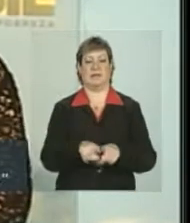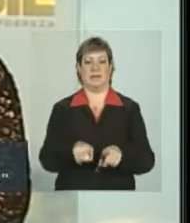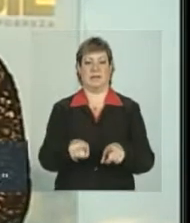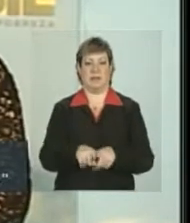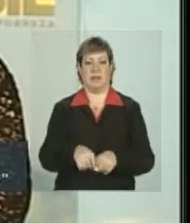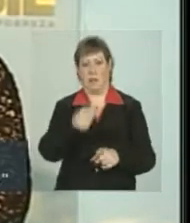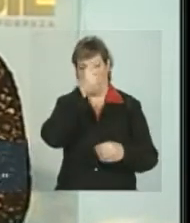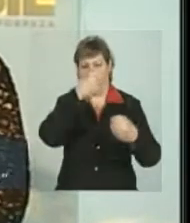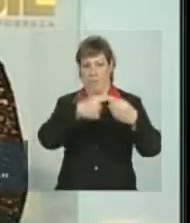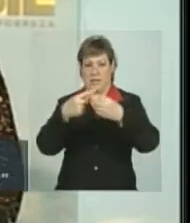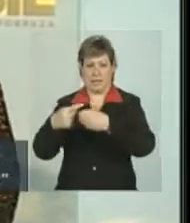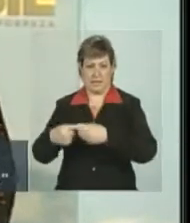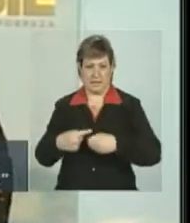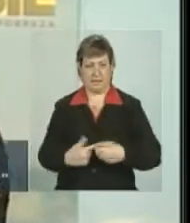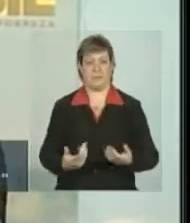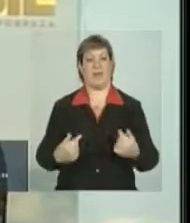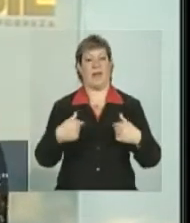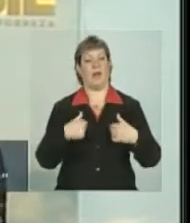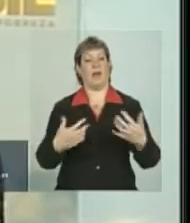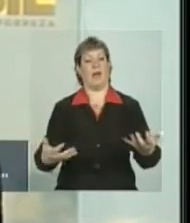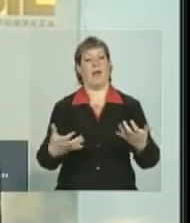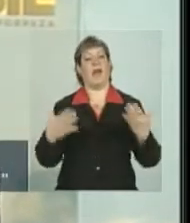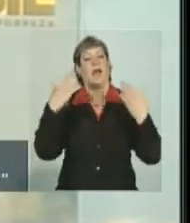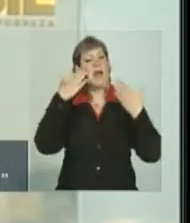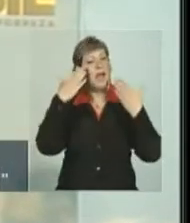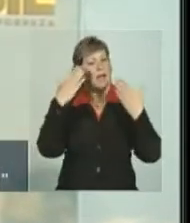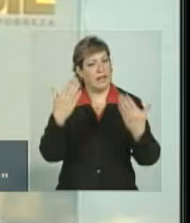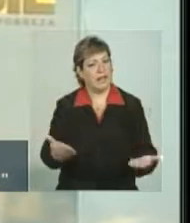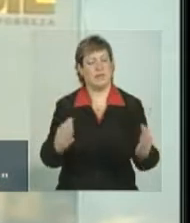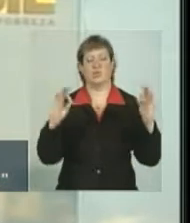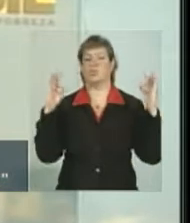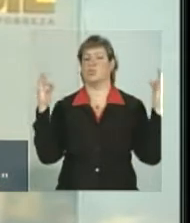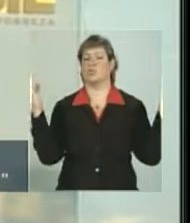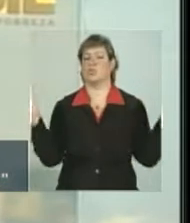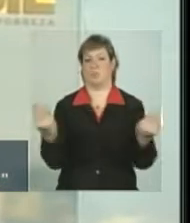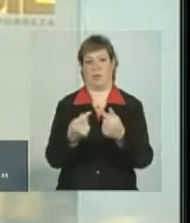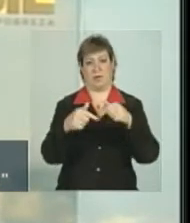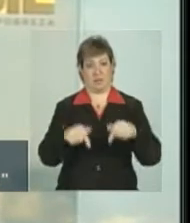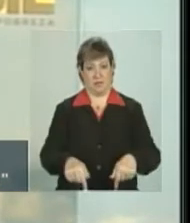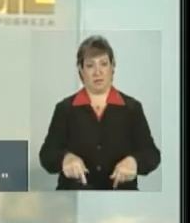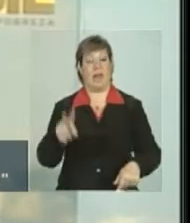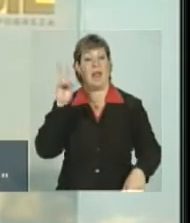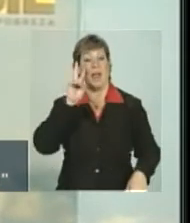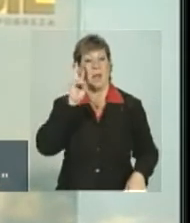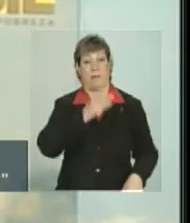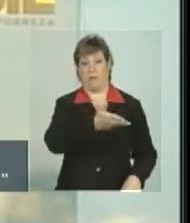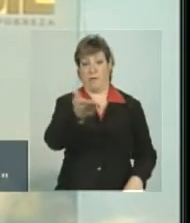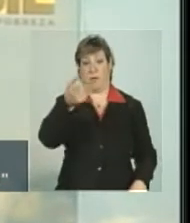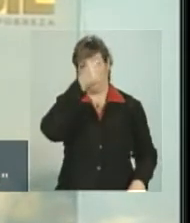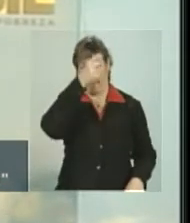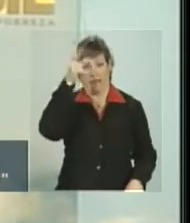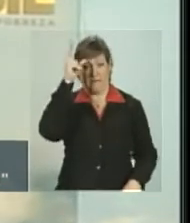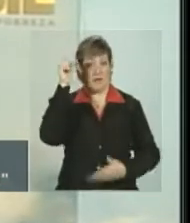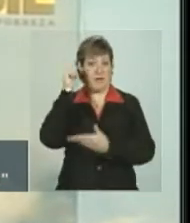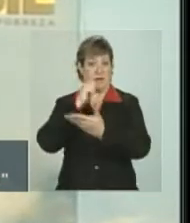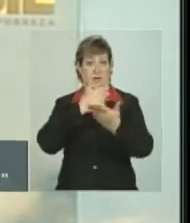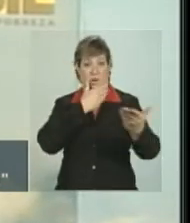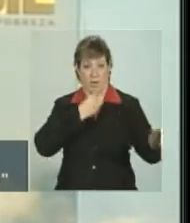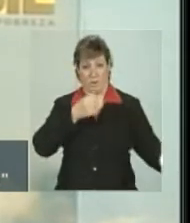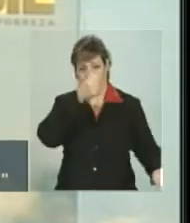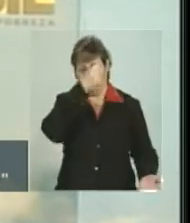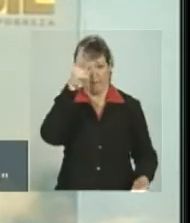e pelos municípios. Eu queria agradecer a todos aqui e lembrar para os prefeitos e para as